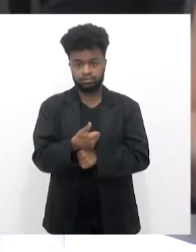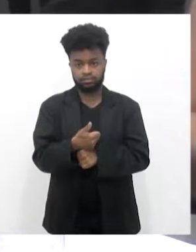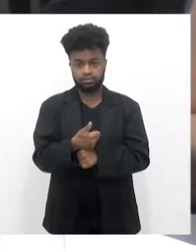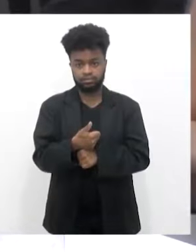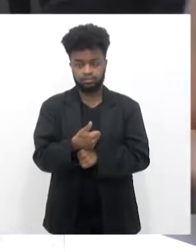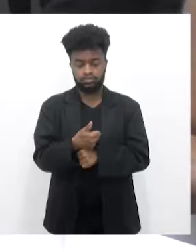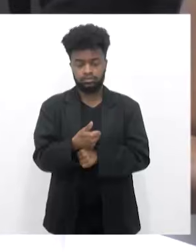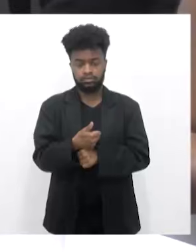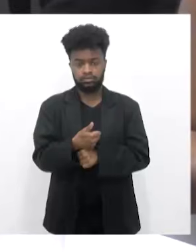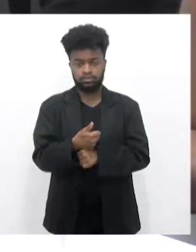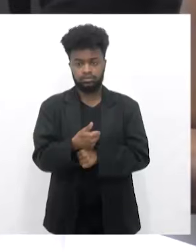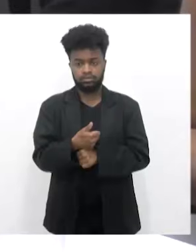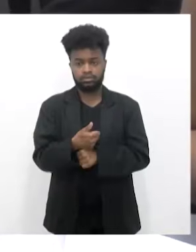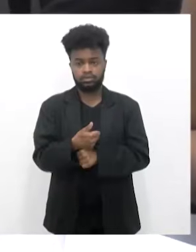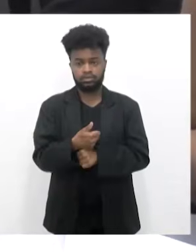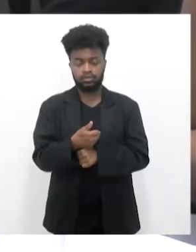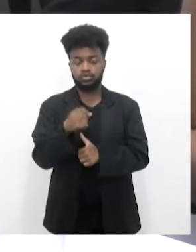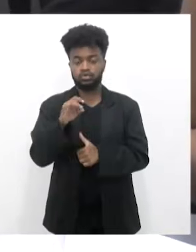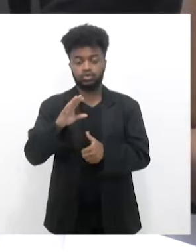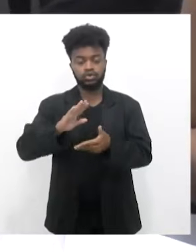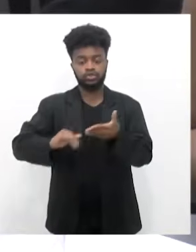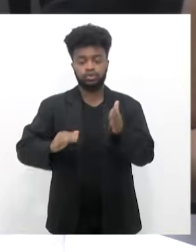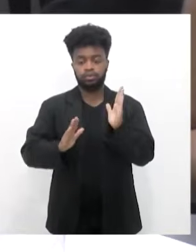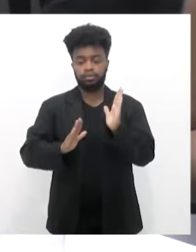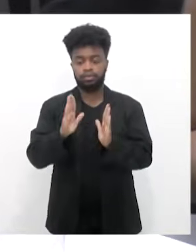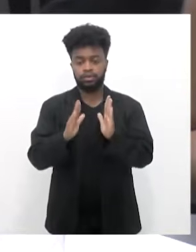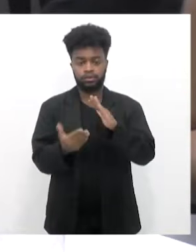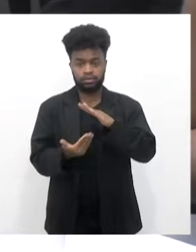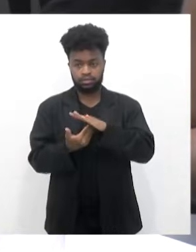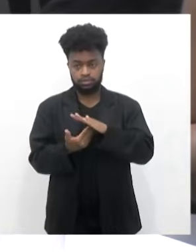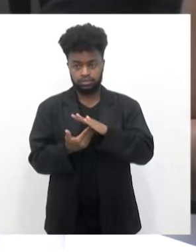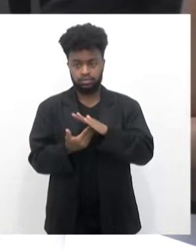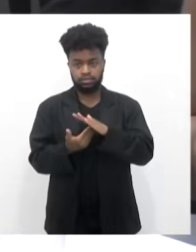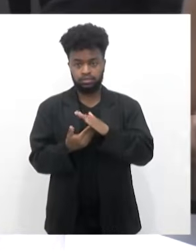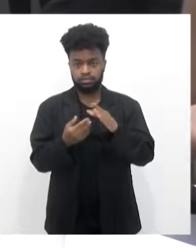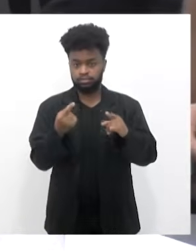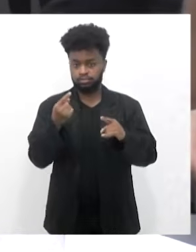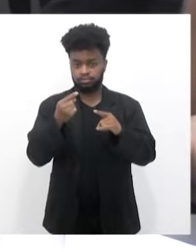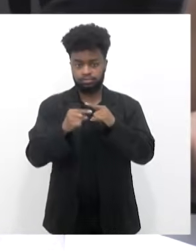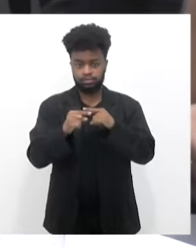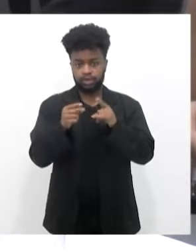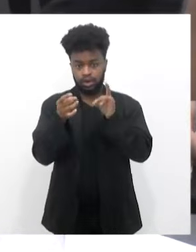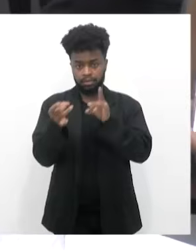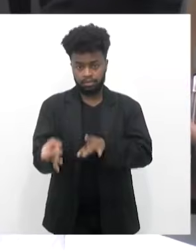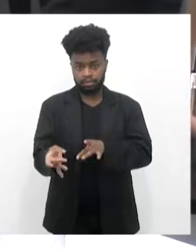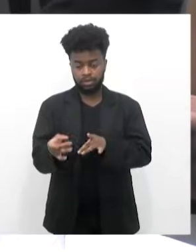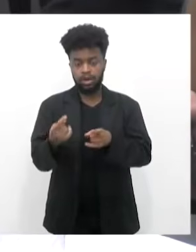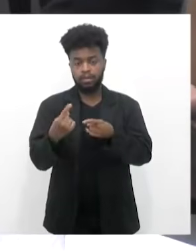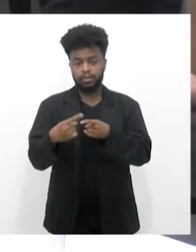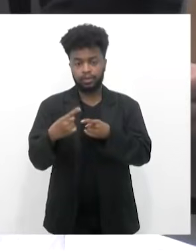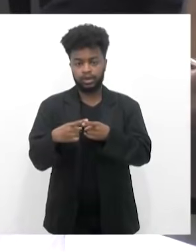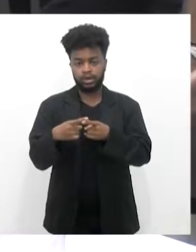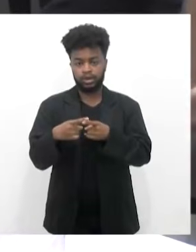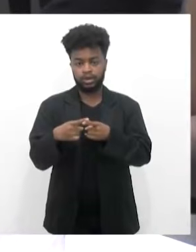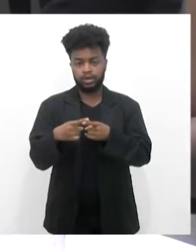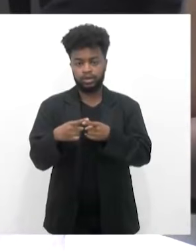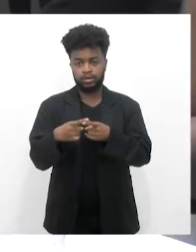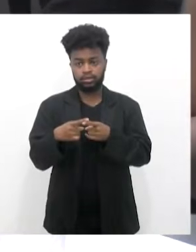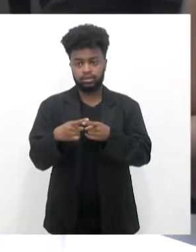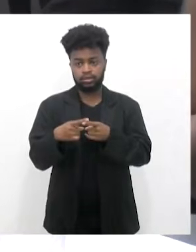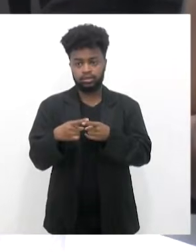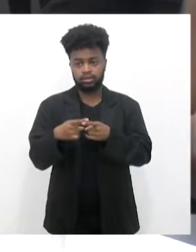com exceção do prazo de desincompatibilização, que é a emenda